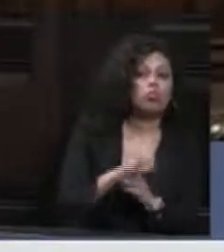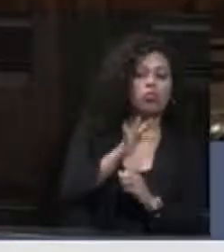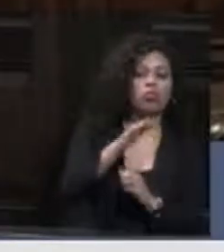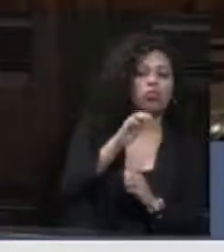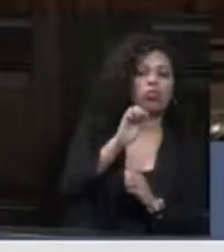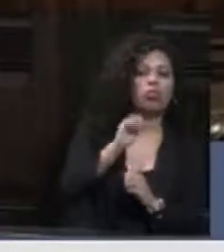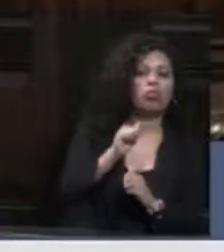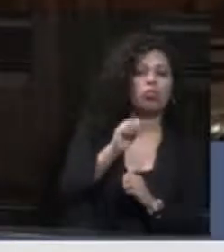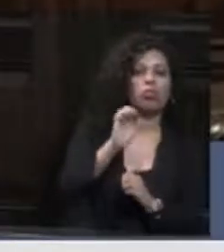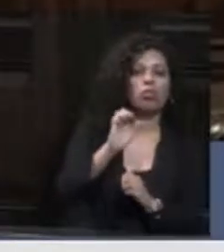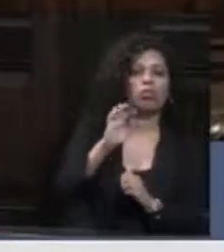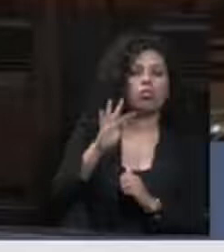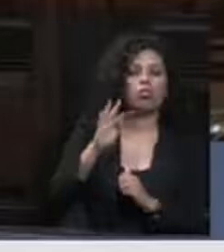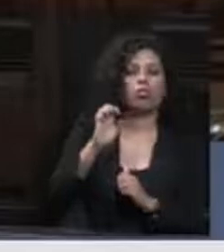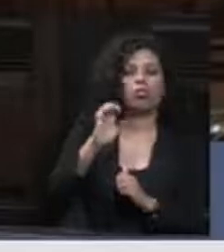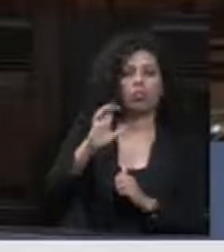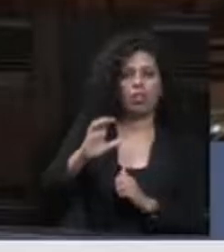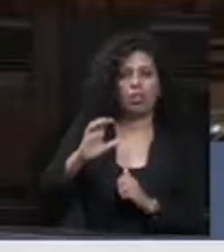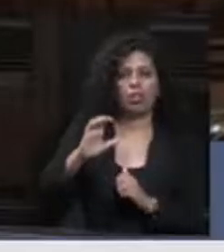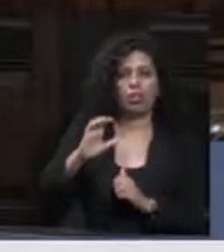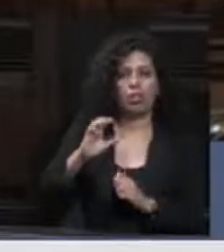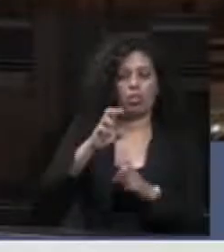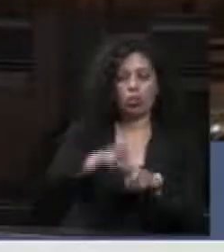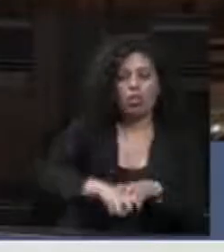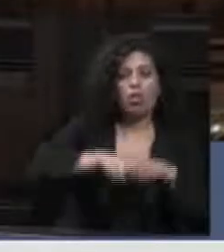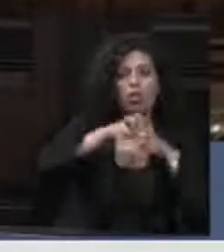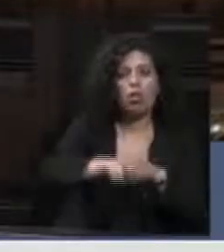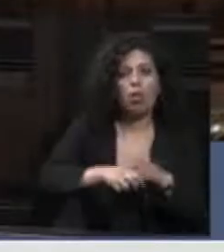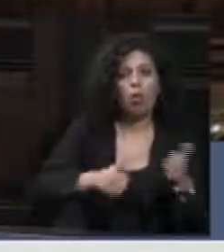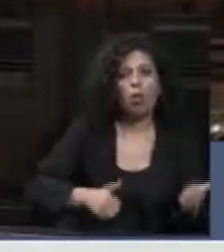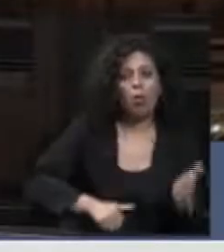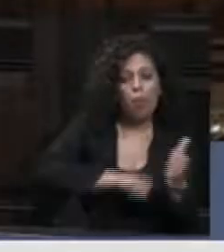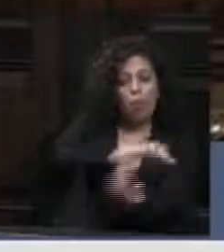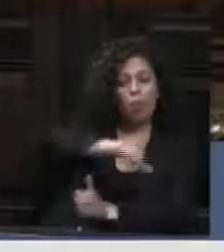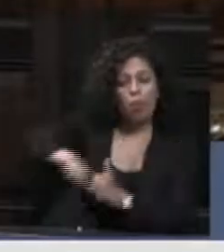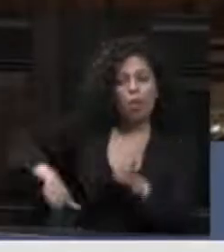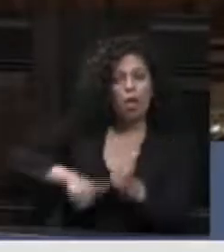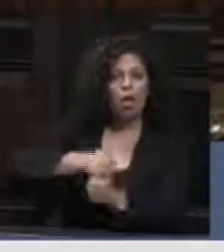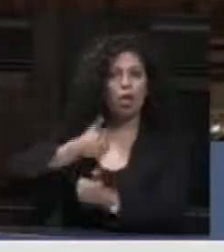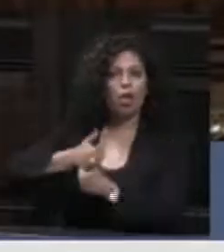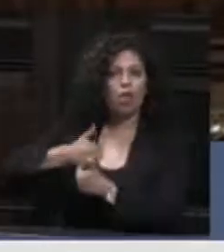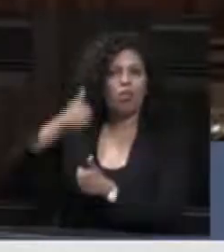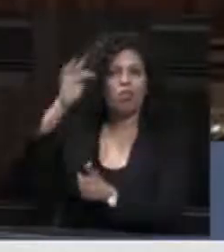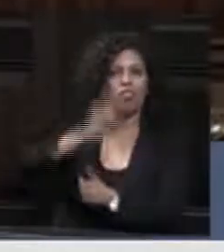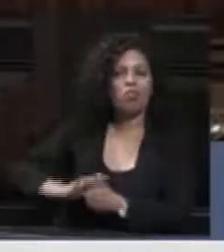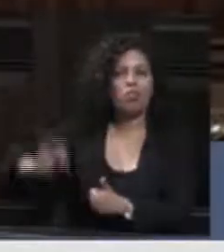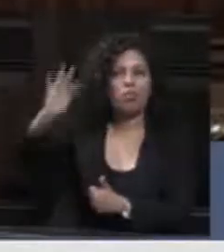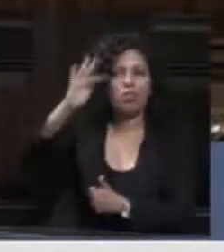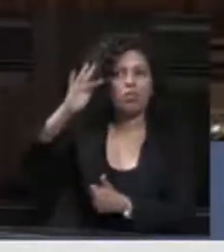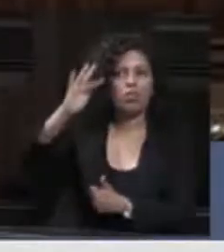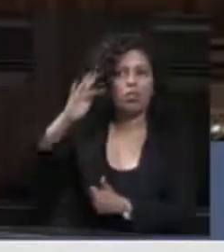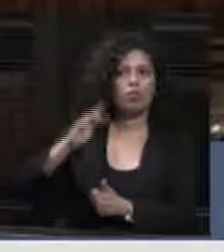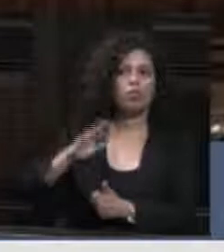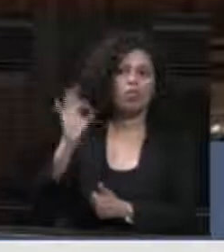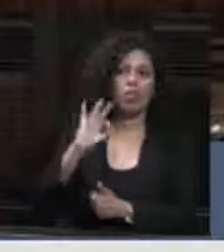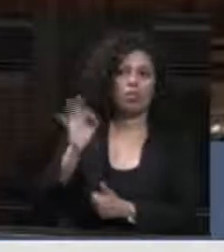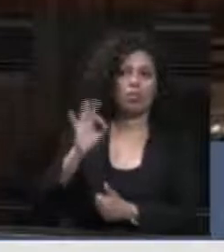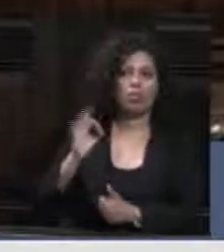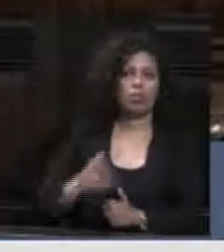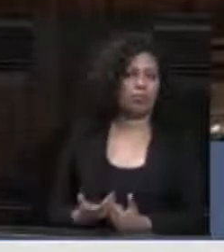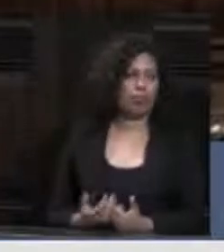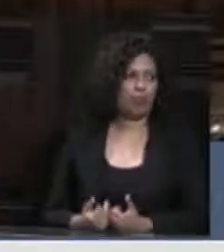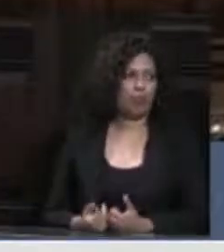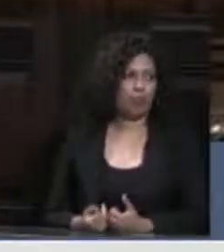processo está pelo meio do caminho. Quando indagada pela direção da escola, deputado Paulo Ramos,